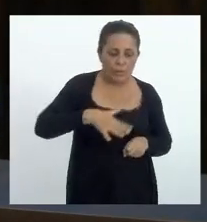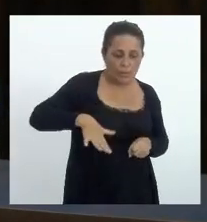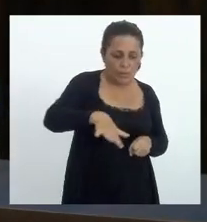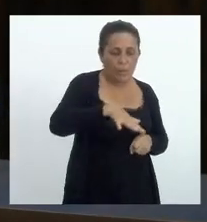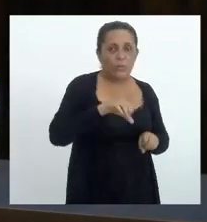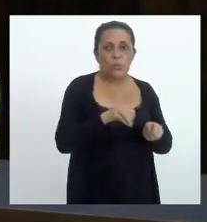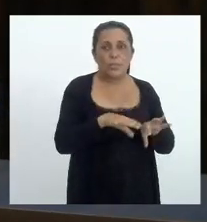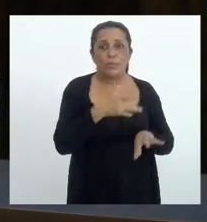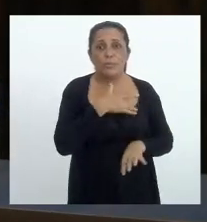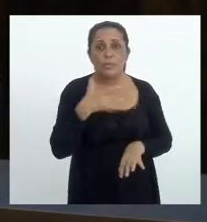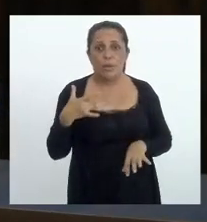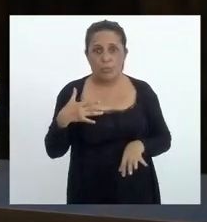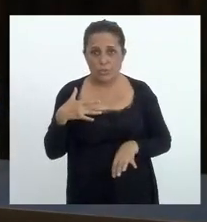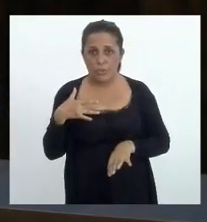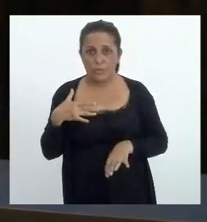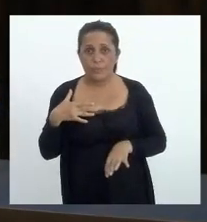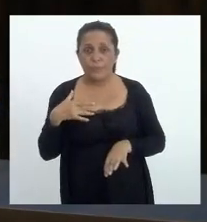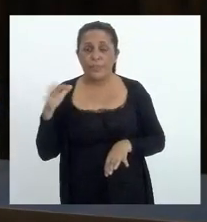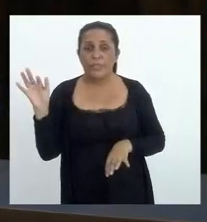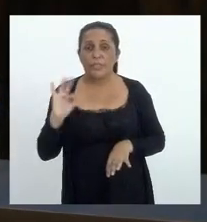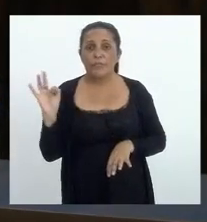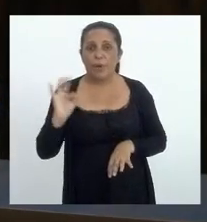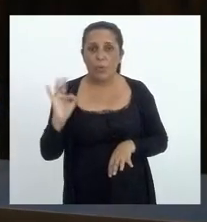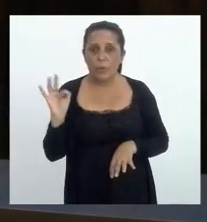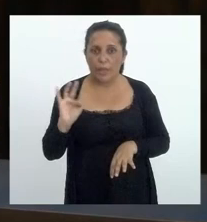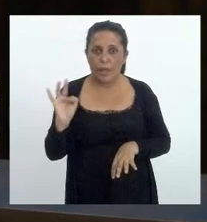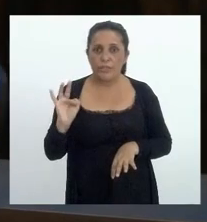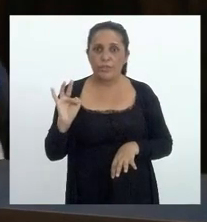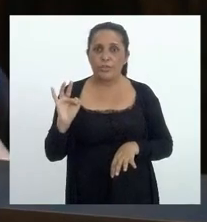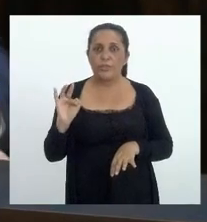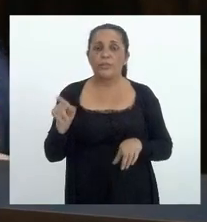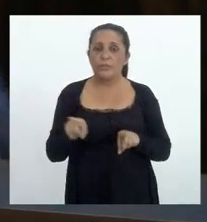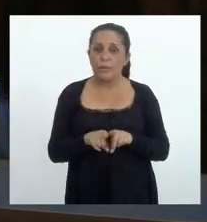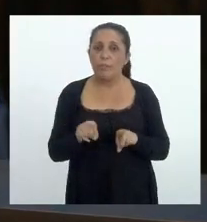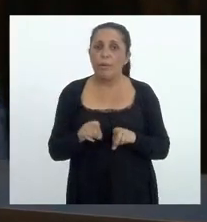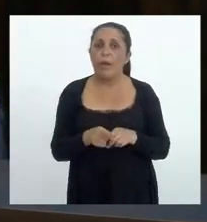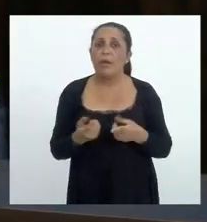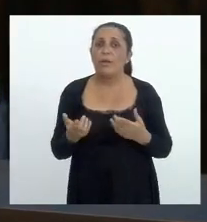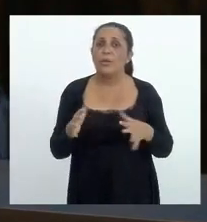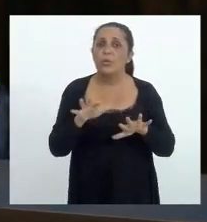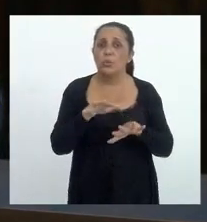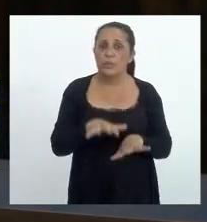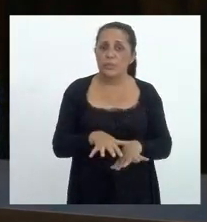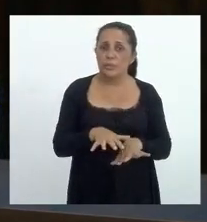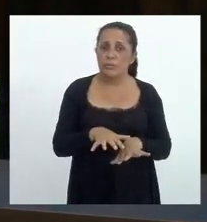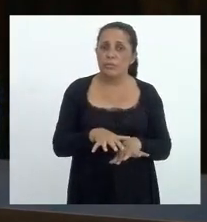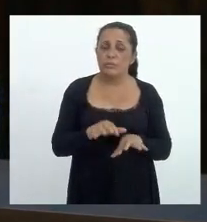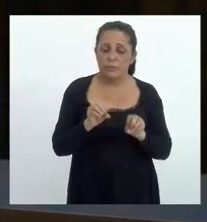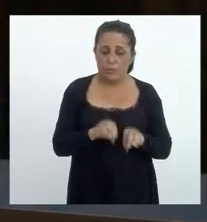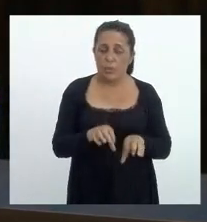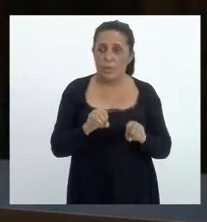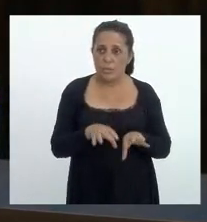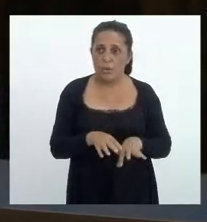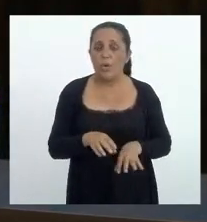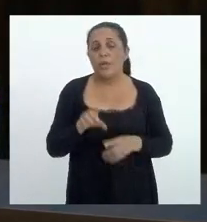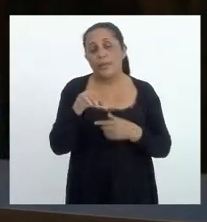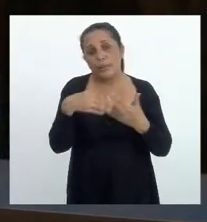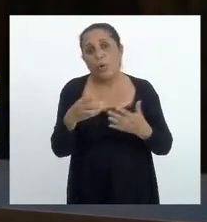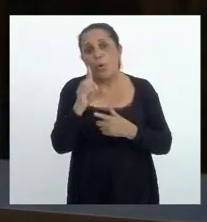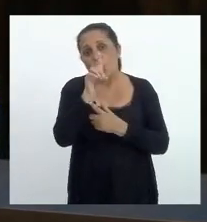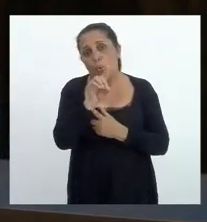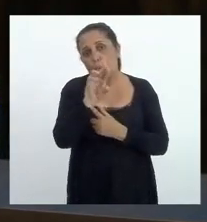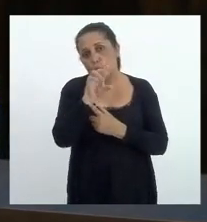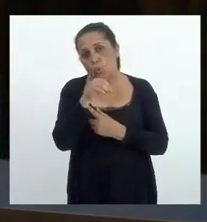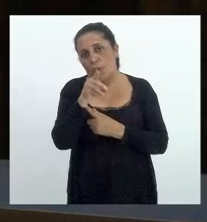saúde, e as universidades, por conta disso, estão incluídas no índice de educação. Então, o duodécimo ele é cumprido